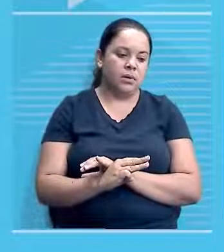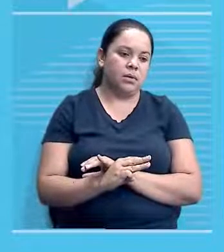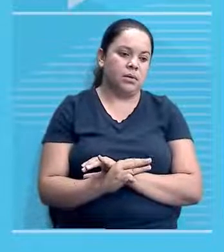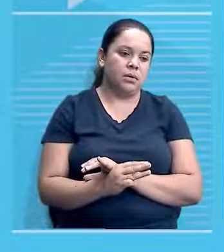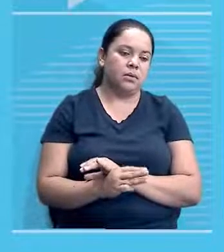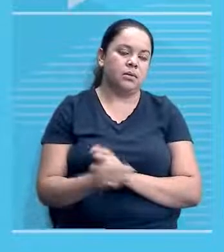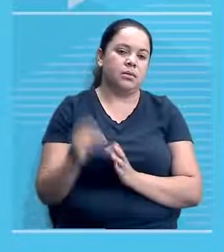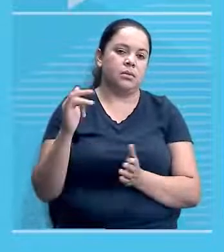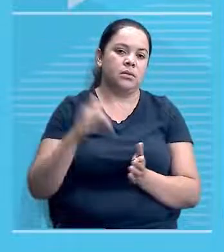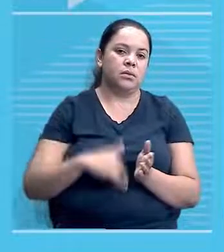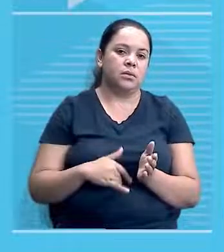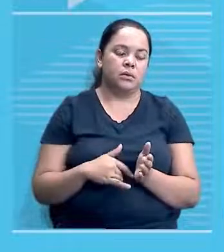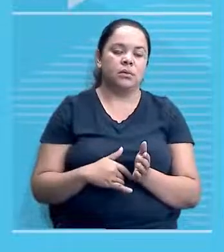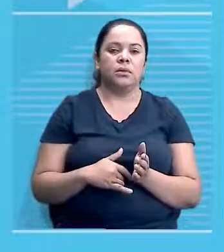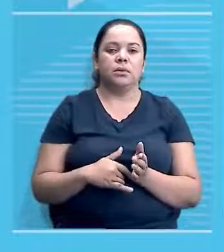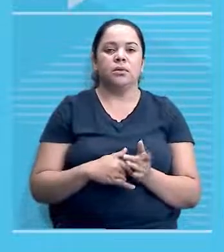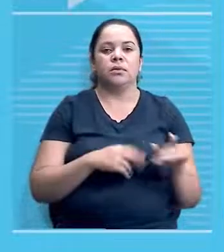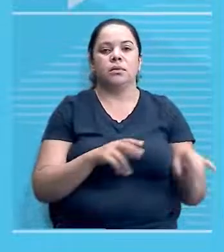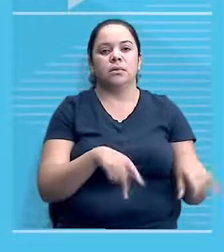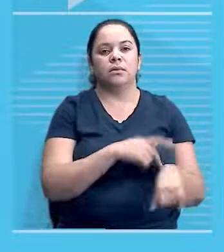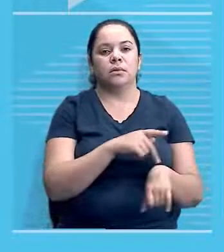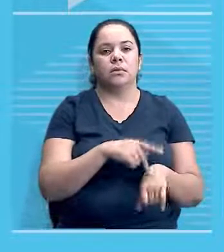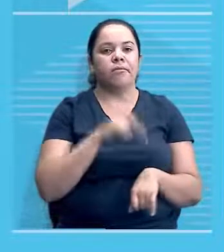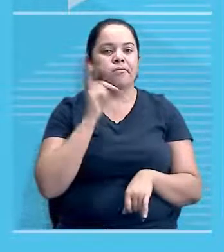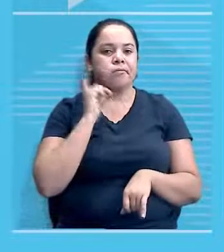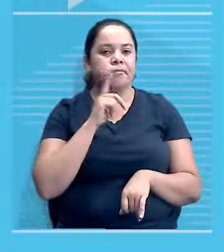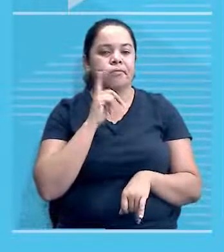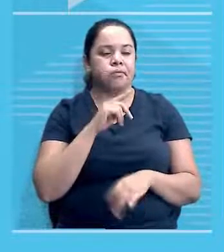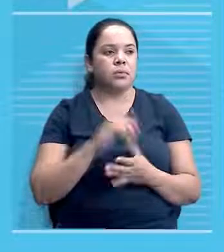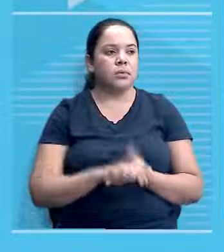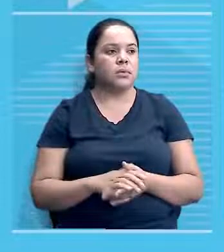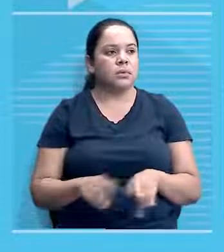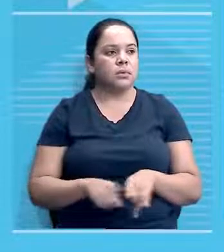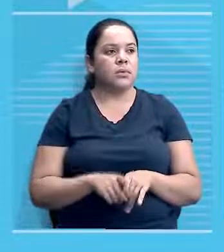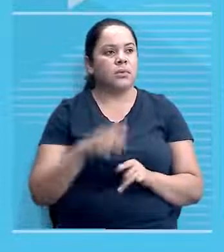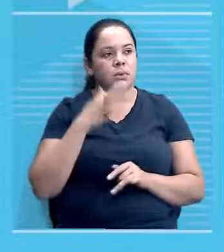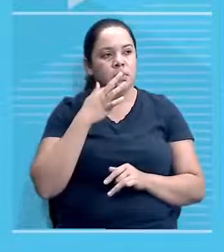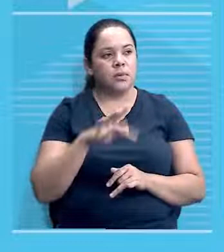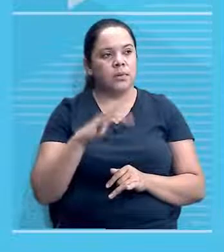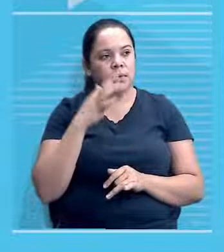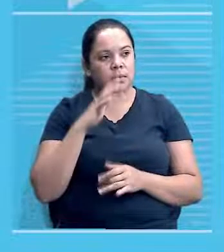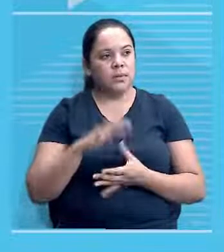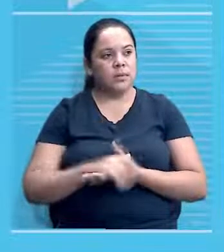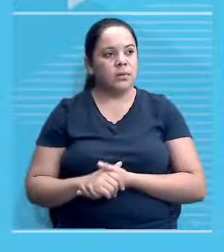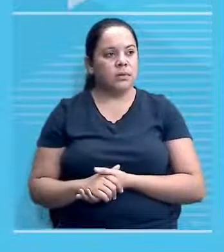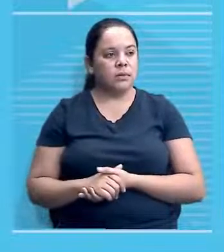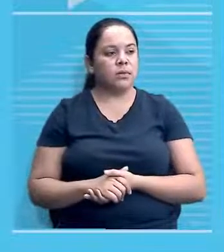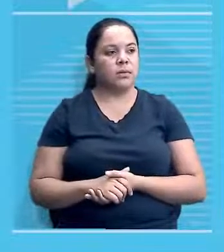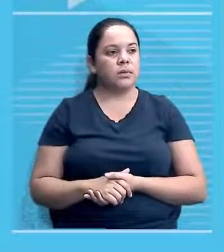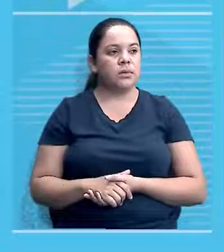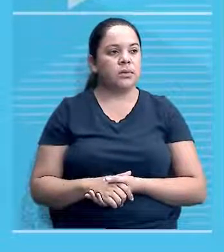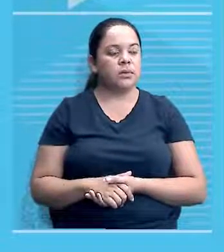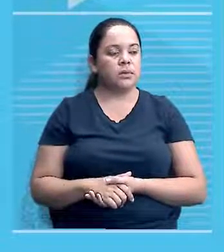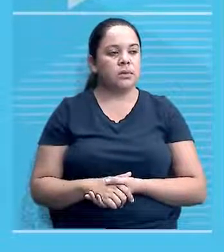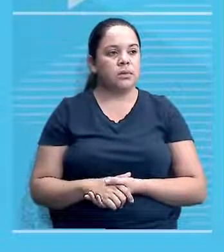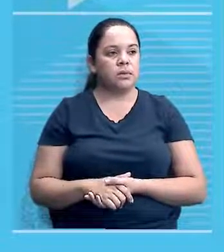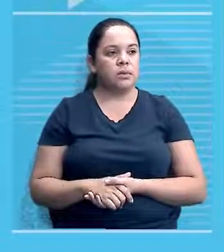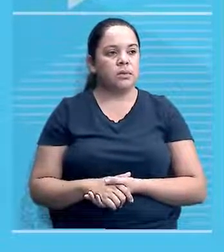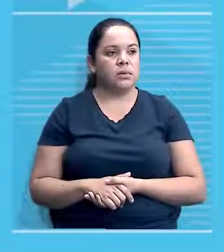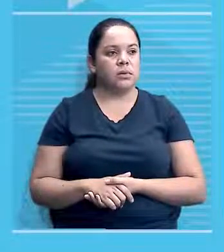e mandaram para a França para conversarem com Jefferson um dos Pais da Pátria Americana